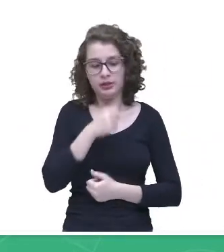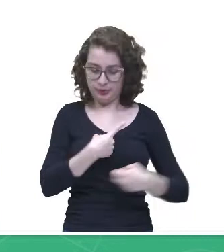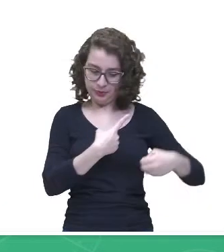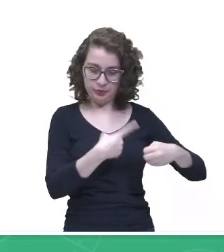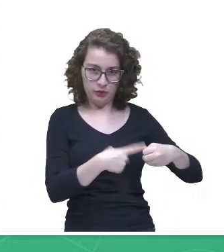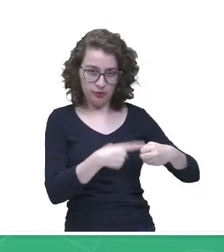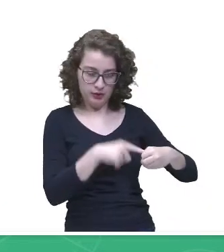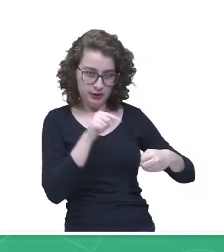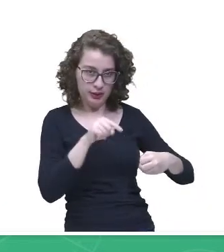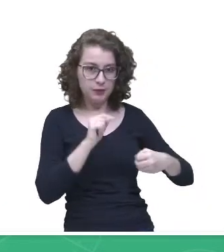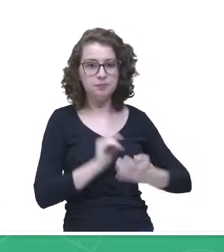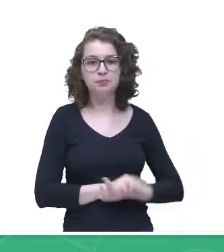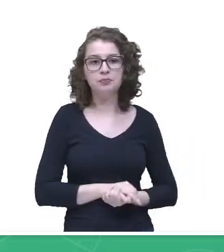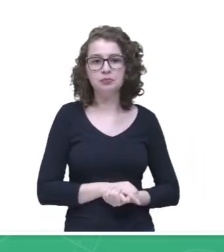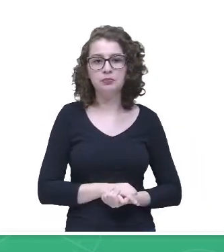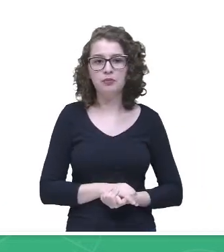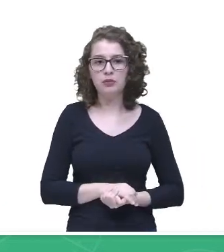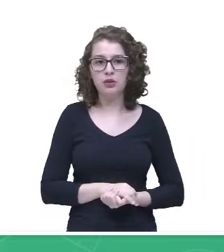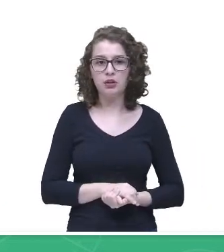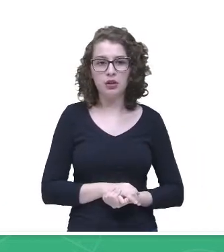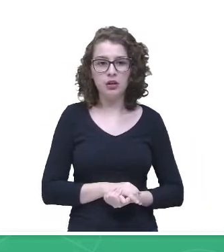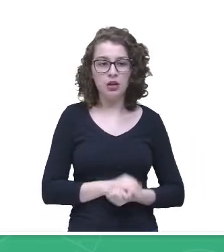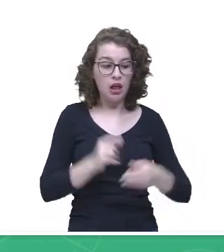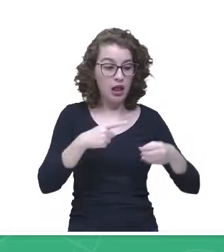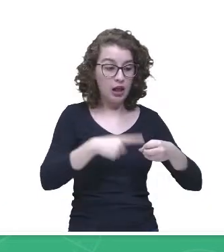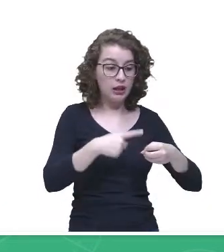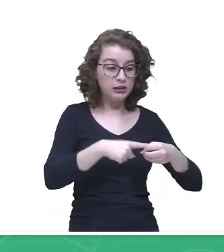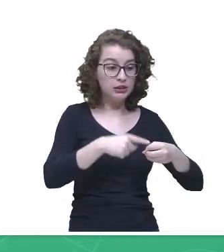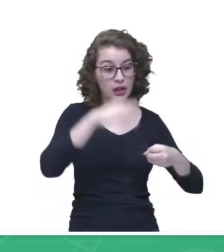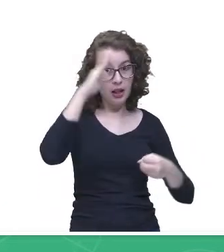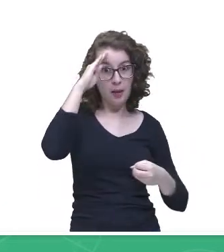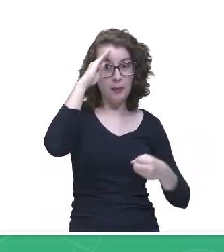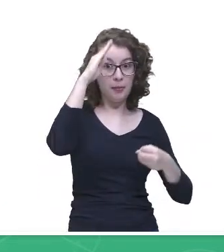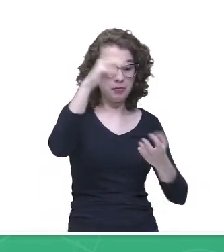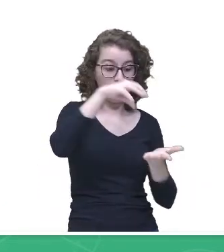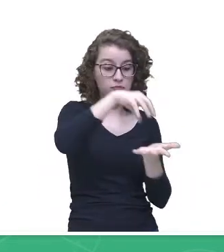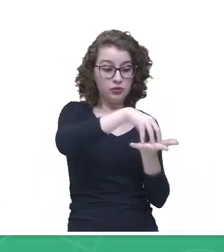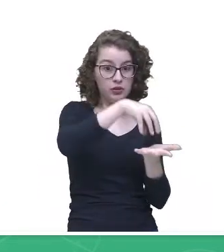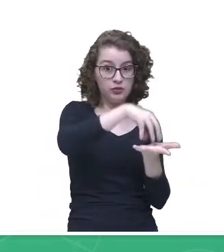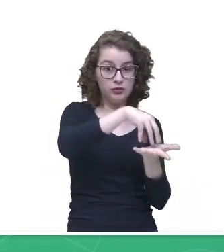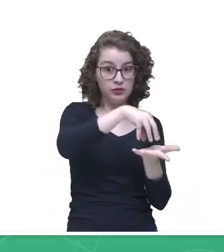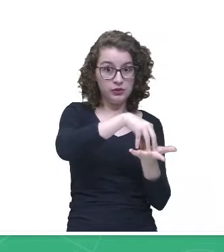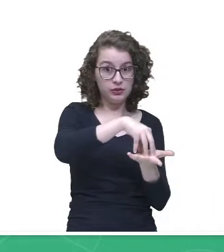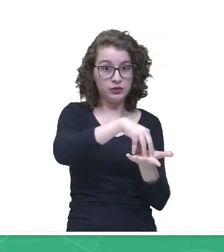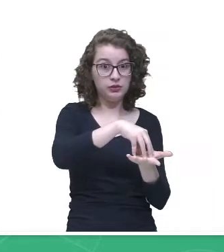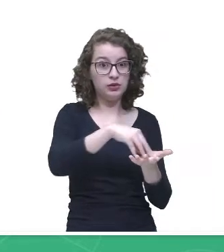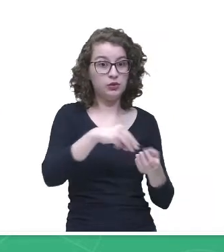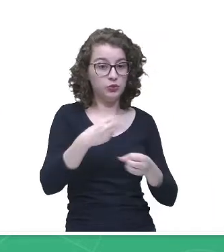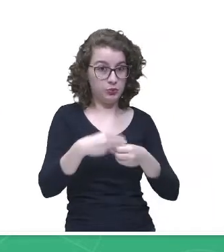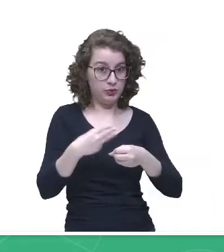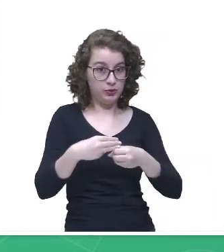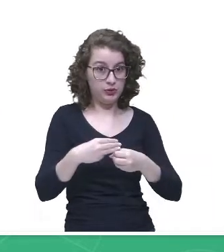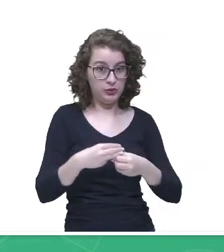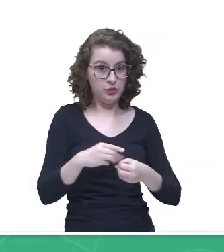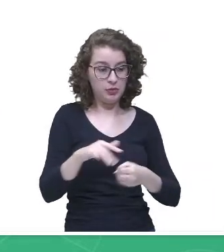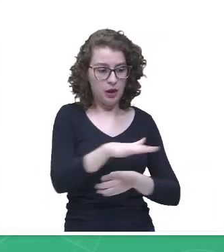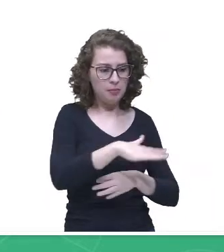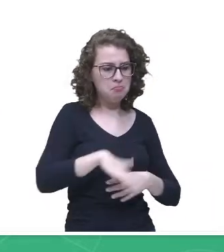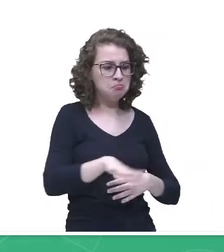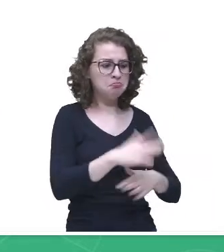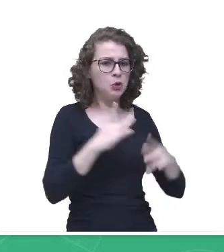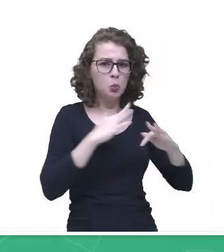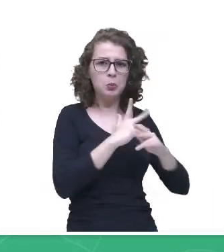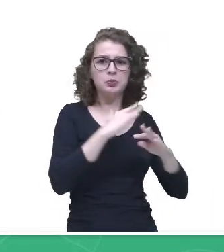cidade, ela já vai ser o quê? A sede do município, a parte ali mais